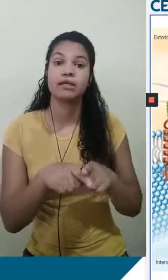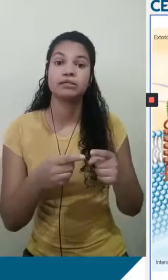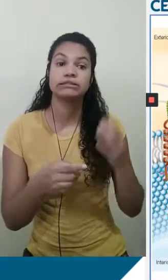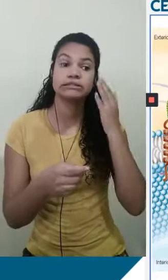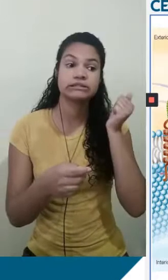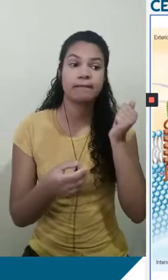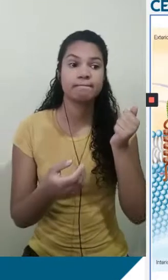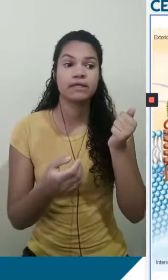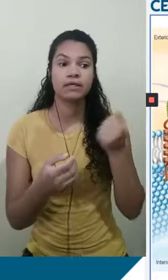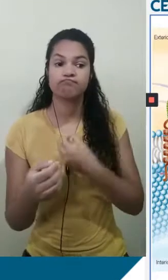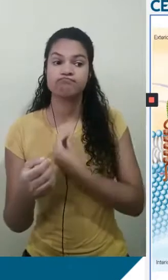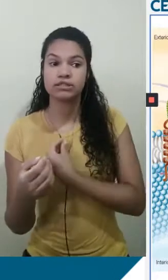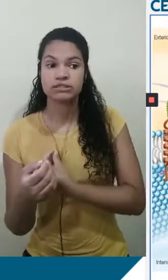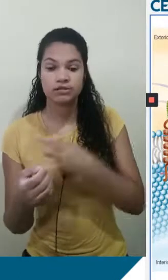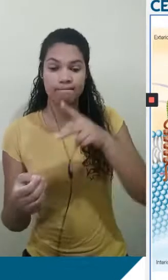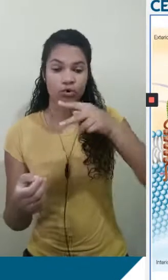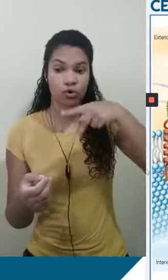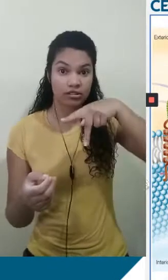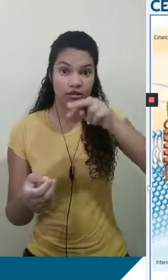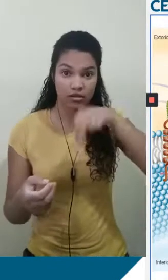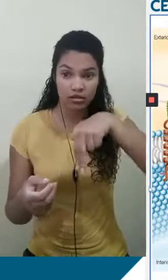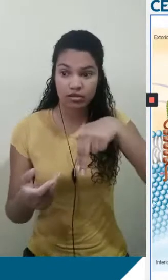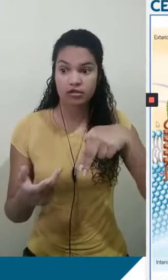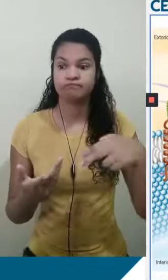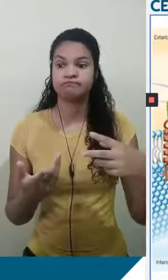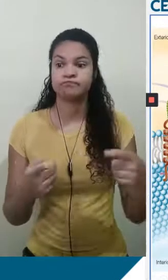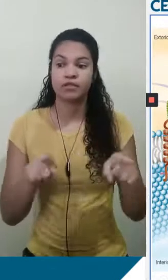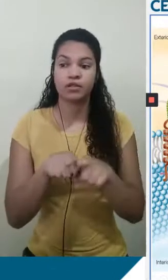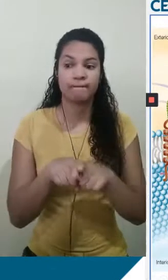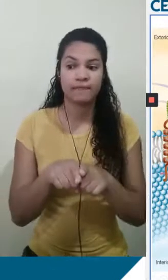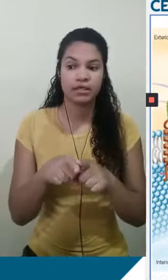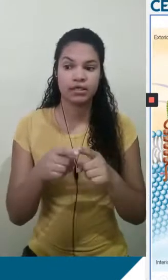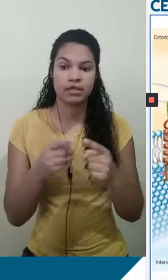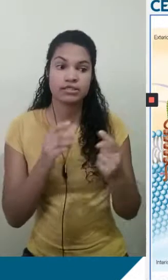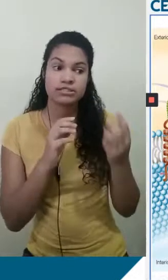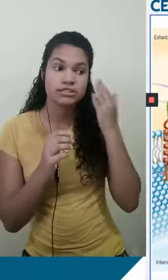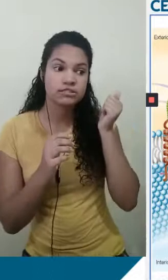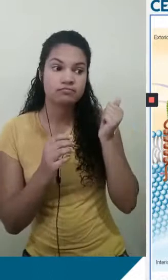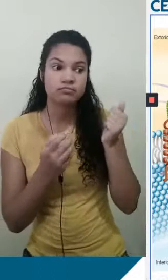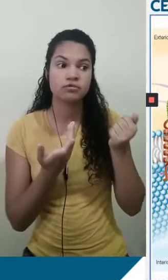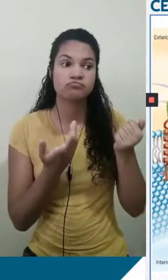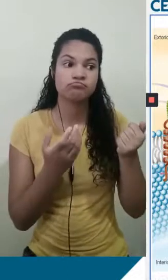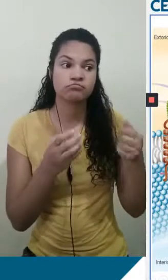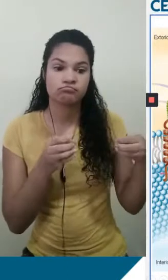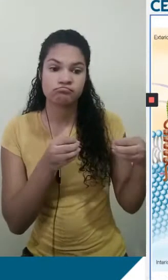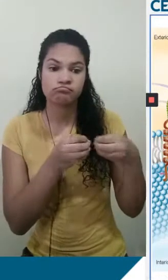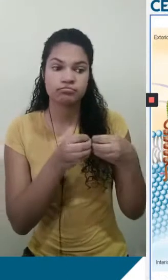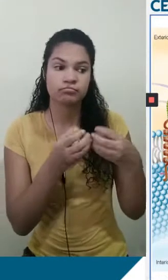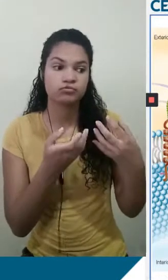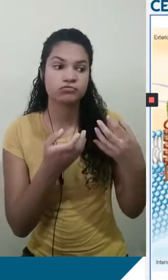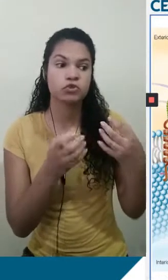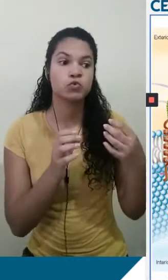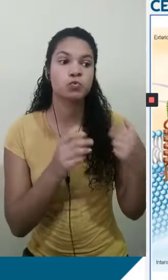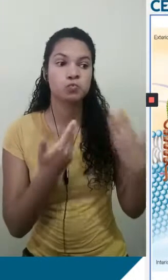carboidratos. E vocês vão encontrar aí nessa figura uma série de descrição da função